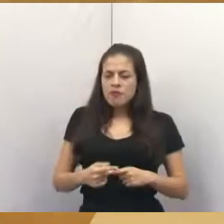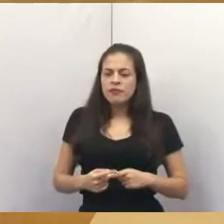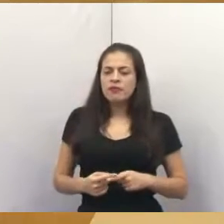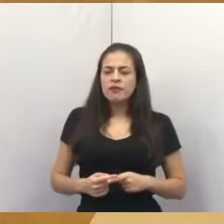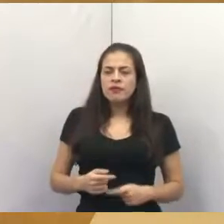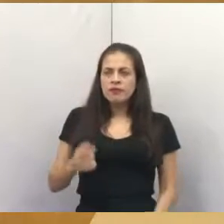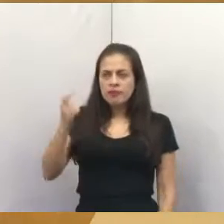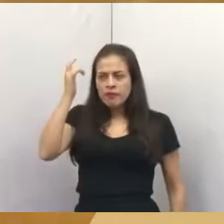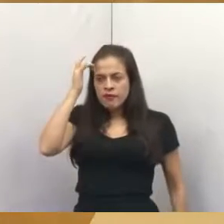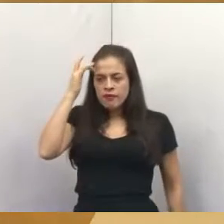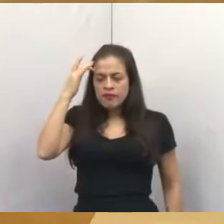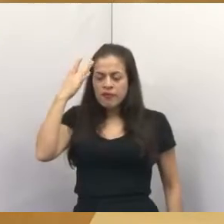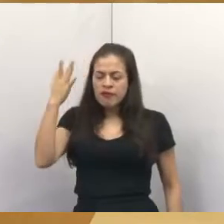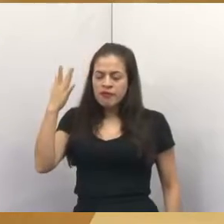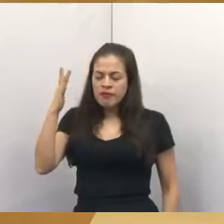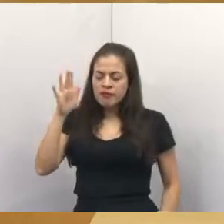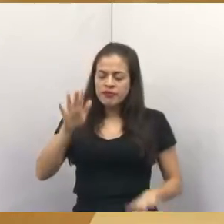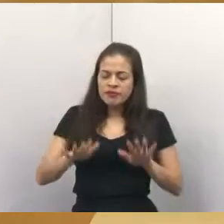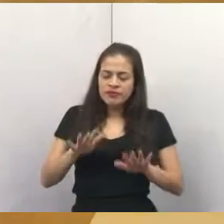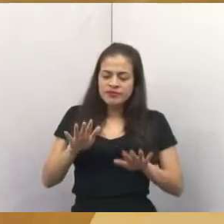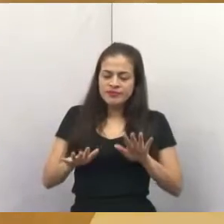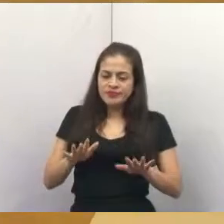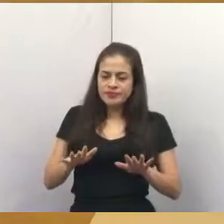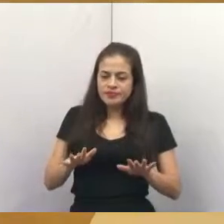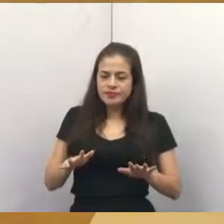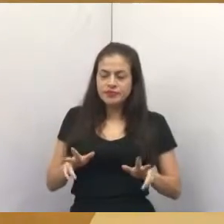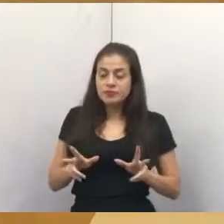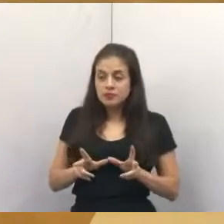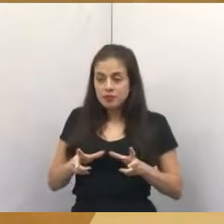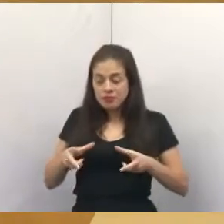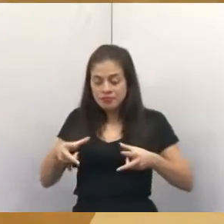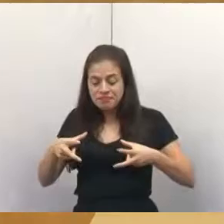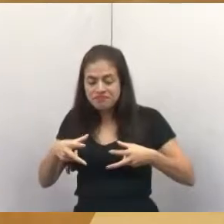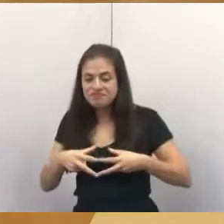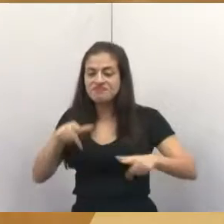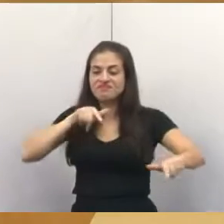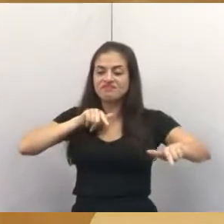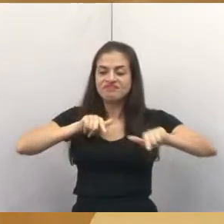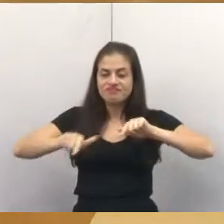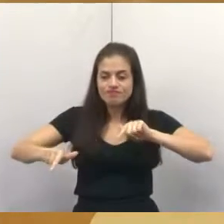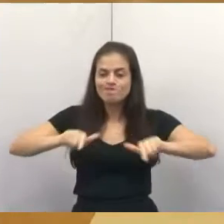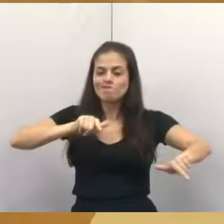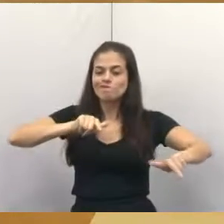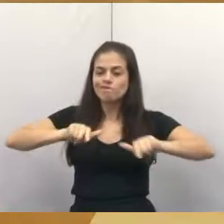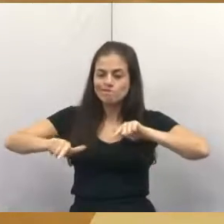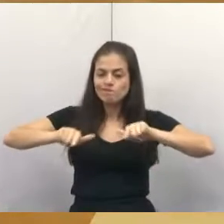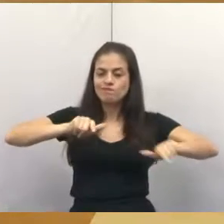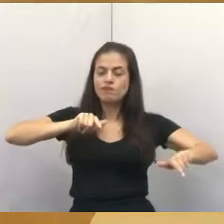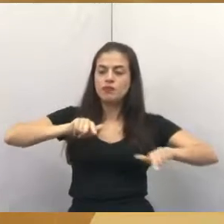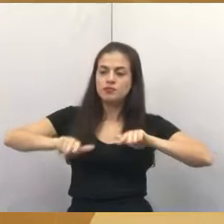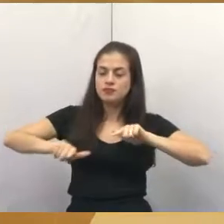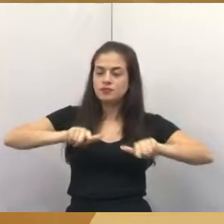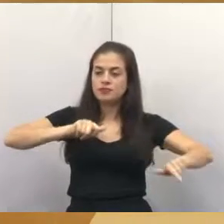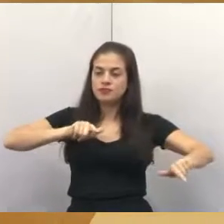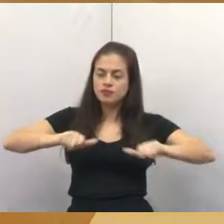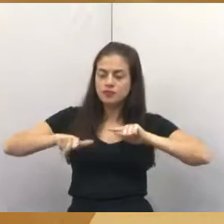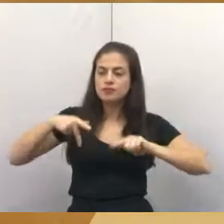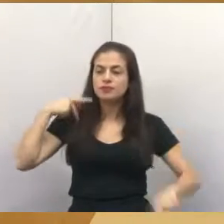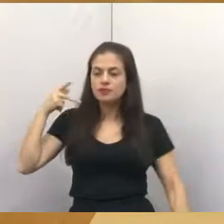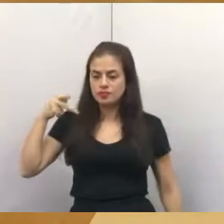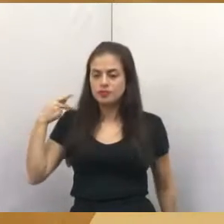gente ficar o dia todo nessa casa trabalhando, o dia todo trabalhando nessa casa, como vereador.